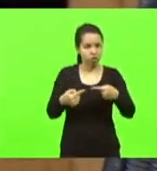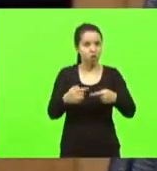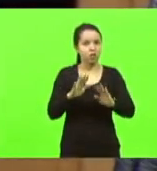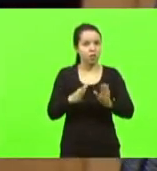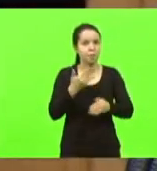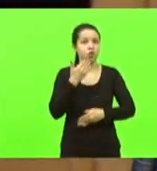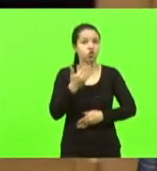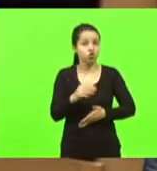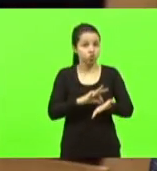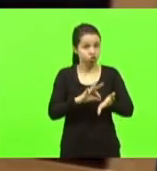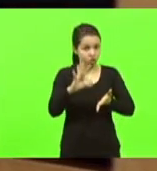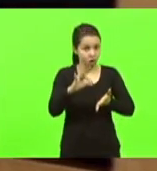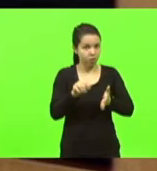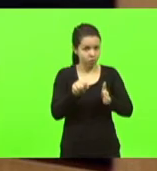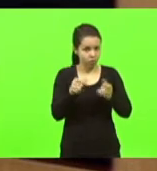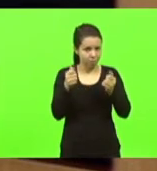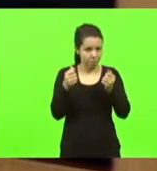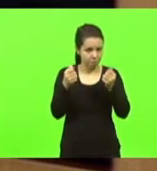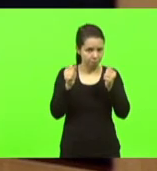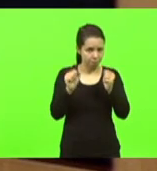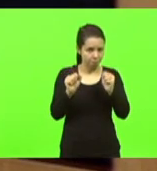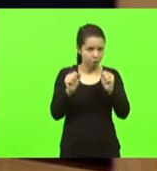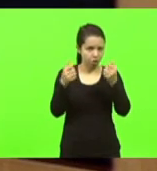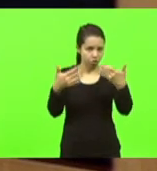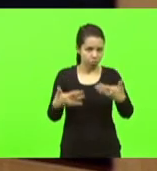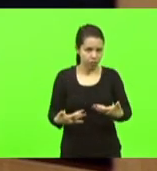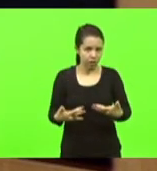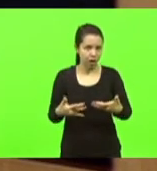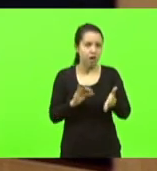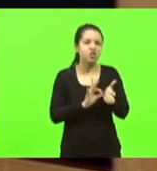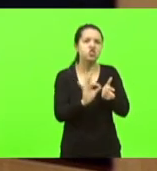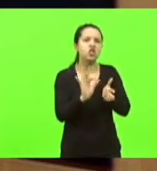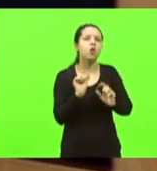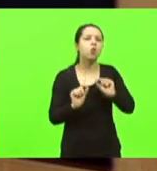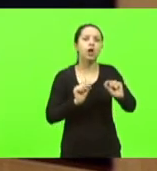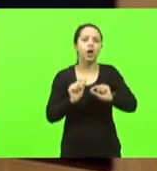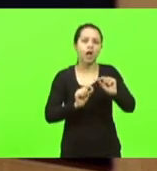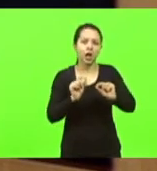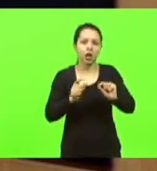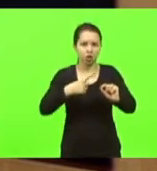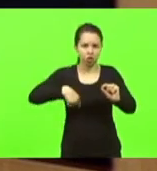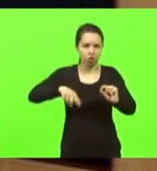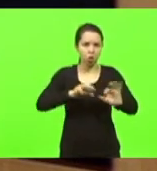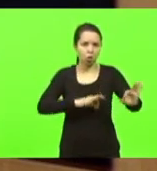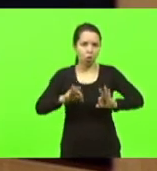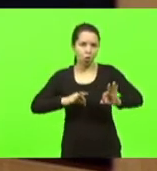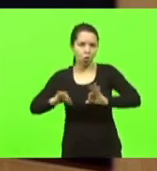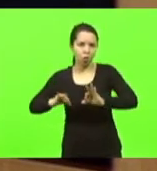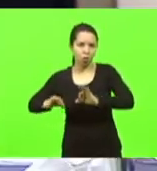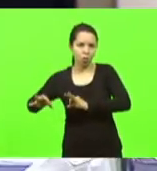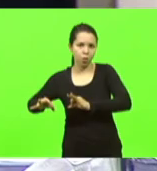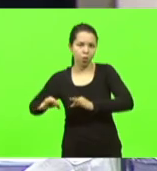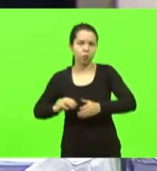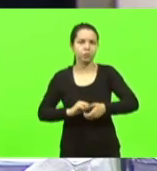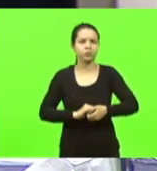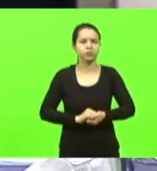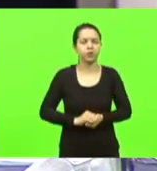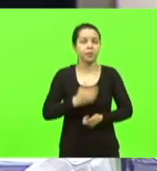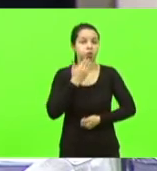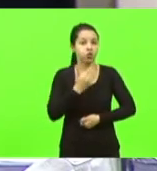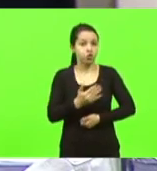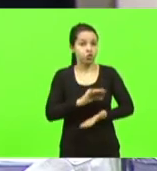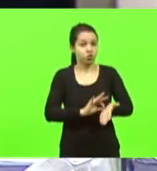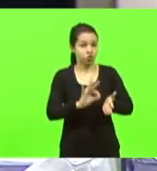destaque você já poderia nos dizer qual é o destaque apenas para nós nos programarmos aqui pedido